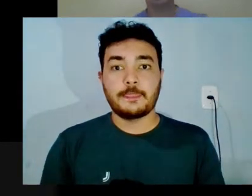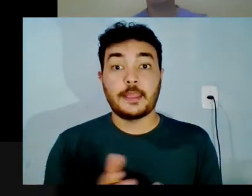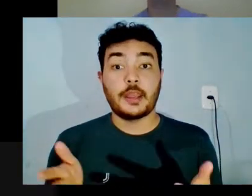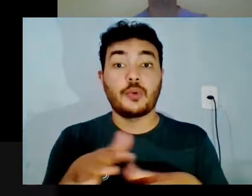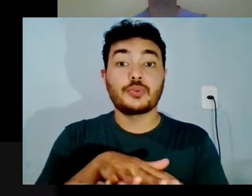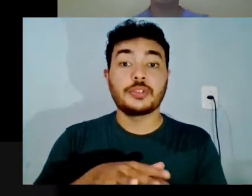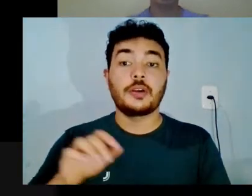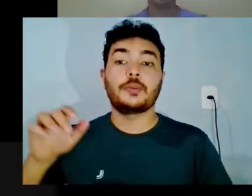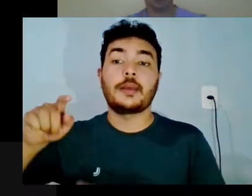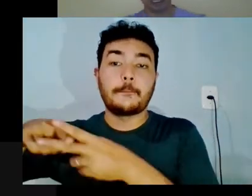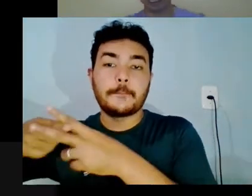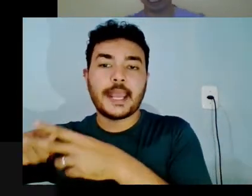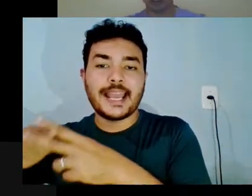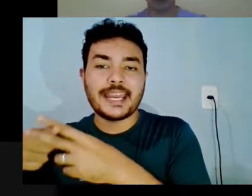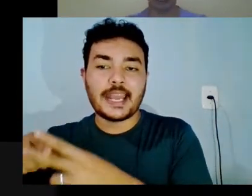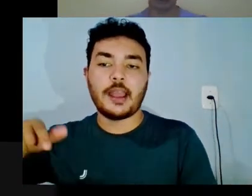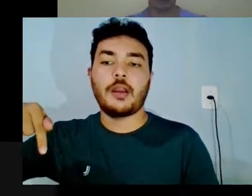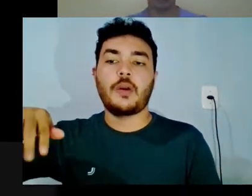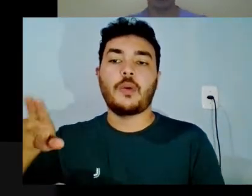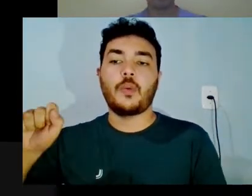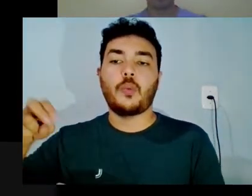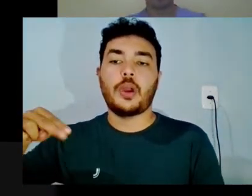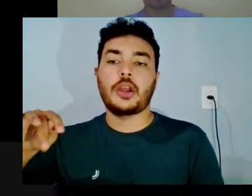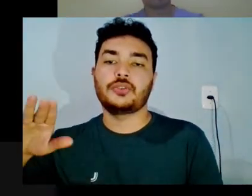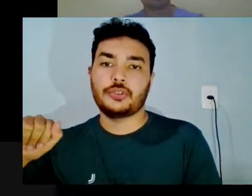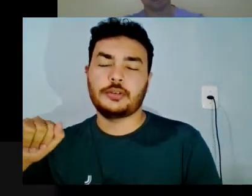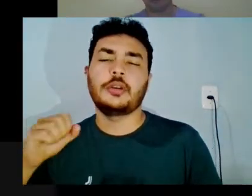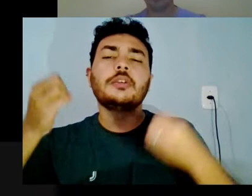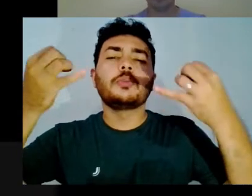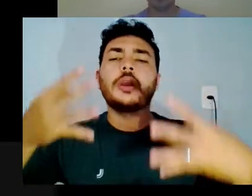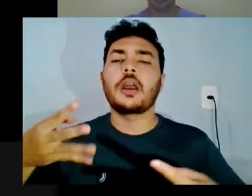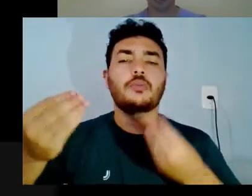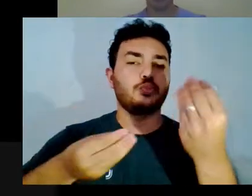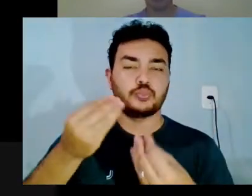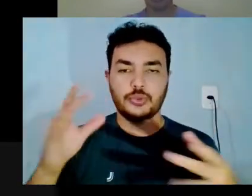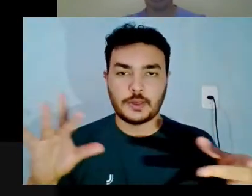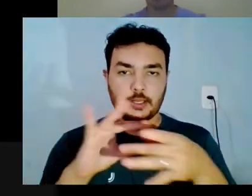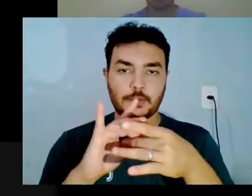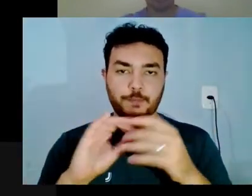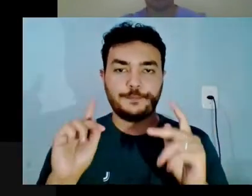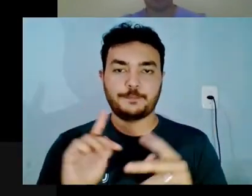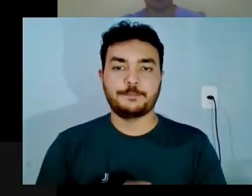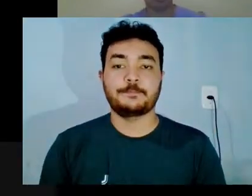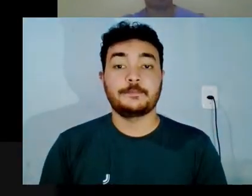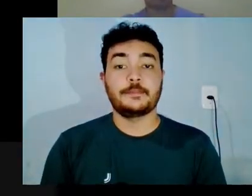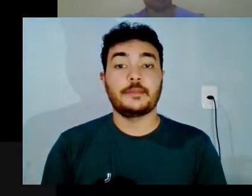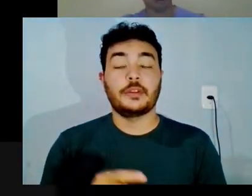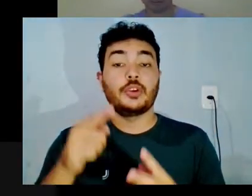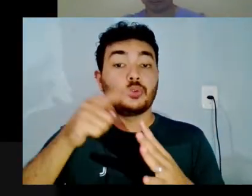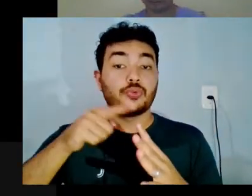mecânica quântica para explicar a teoria da ligação de valência e explicar a formação da ligação química, tá, do tipo covalente, a